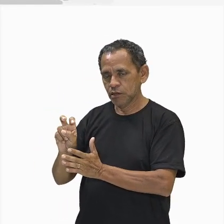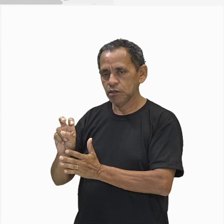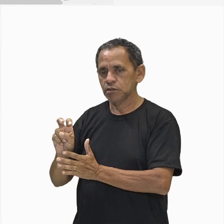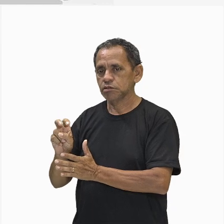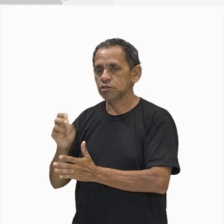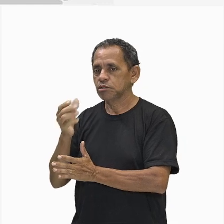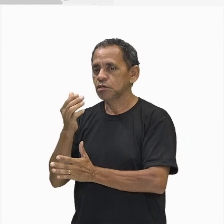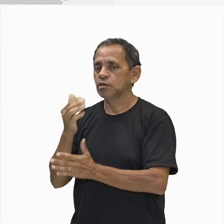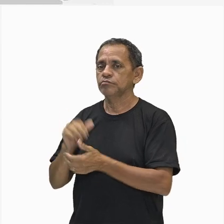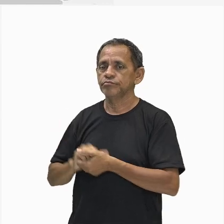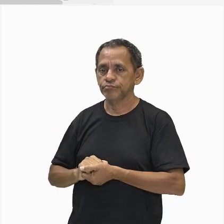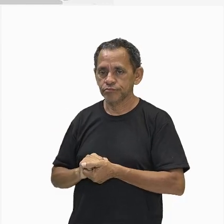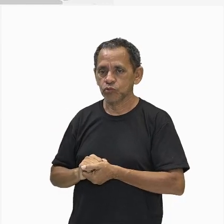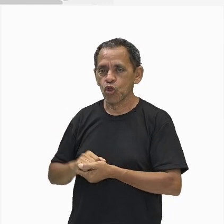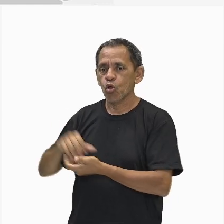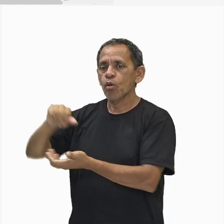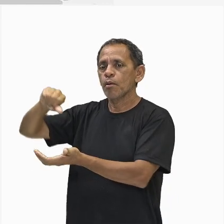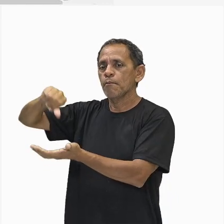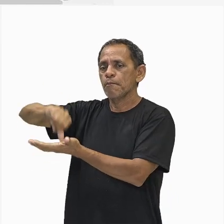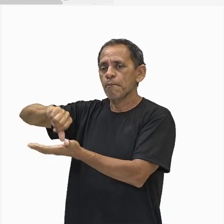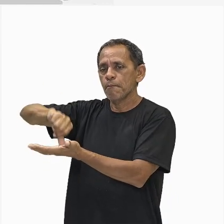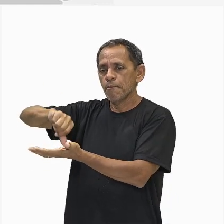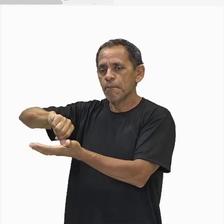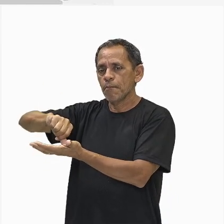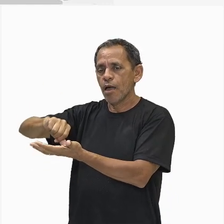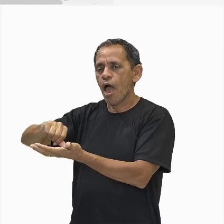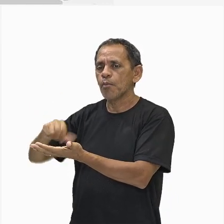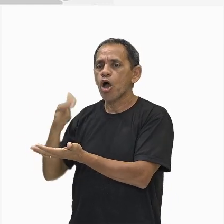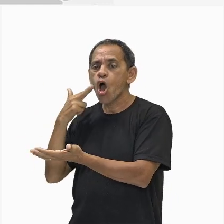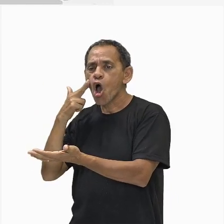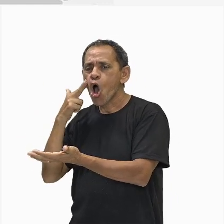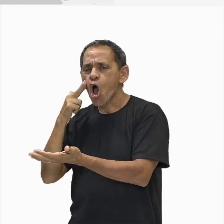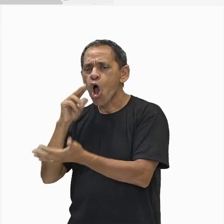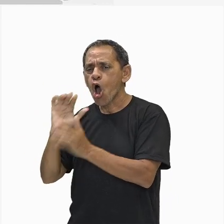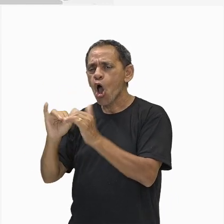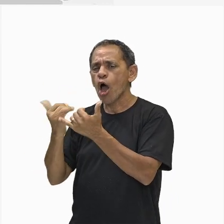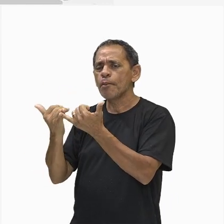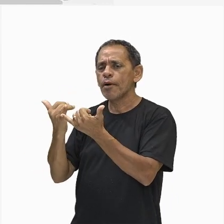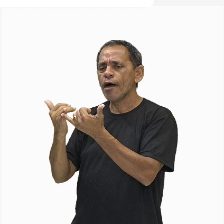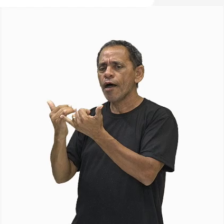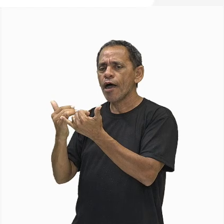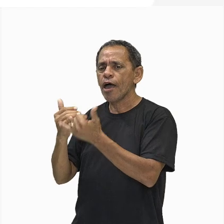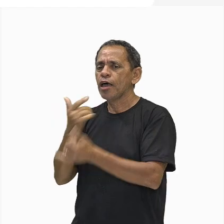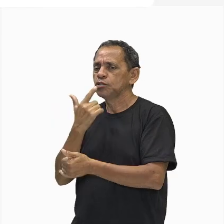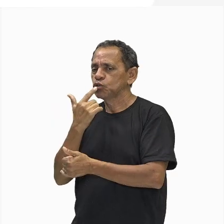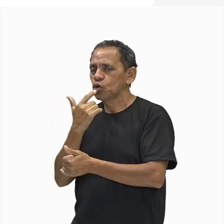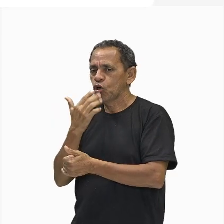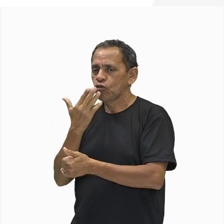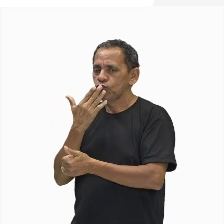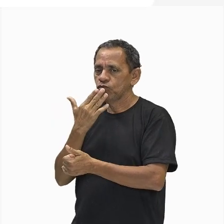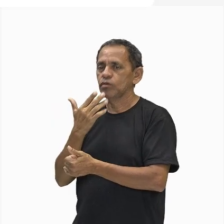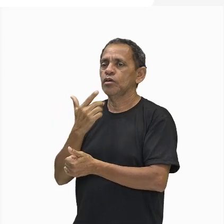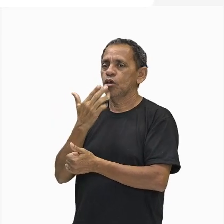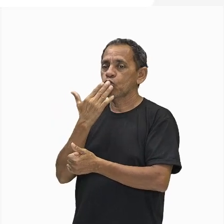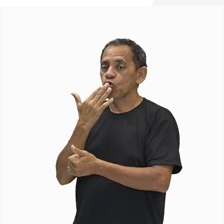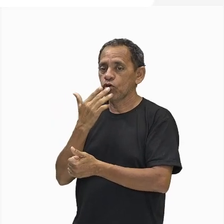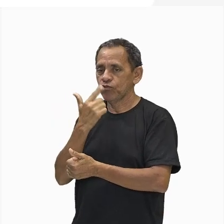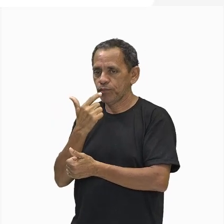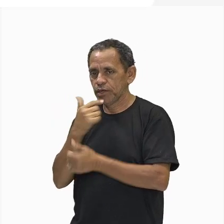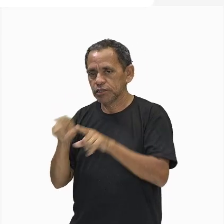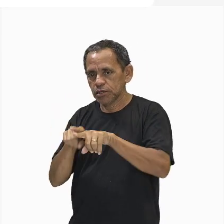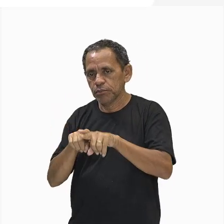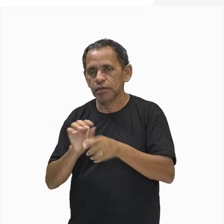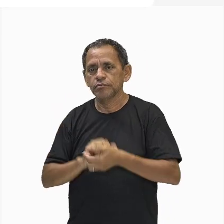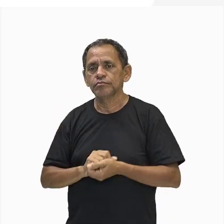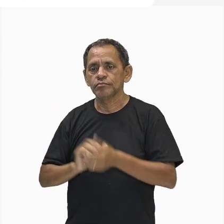do mapinha, então, ligada, né? Essa parte meio rosa, meio vermelha aí no mapa de vocês, tá? Vamos falar então aí sobre essa parte